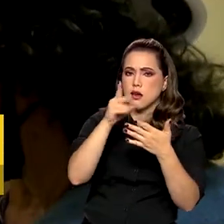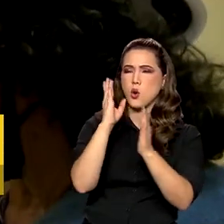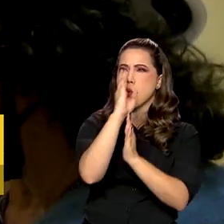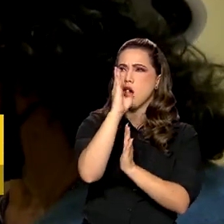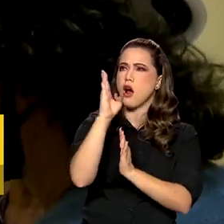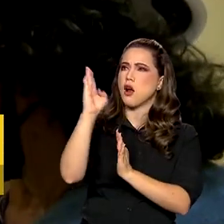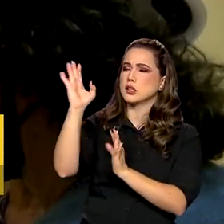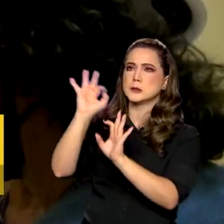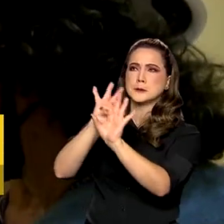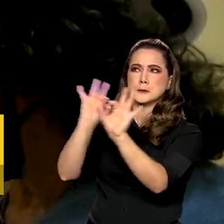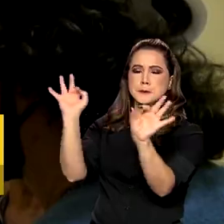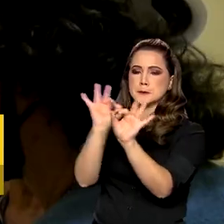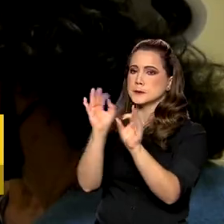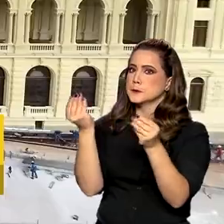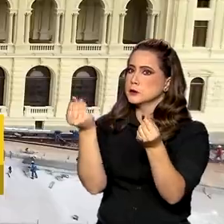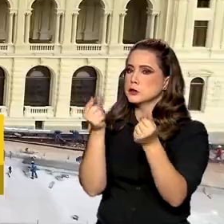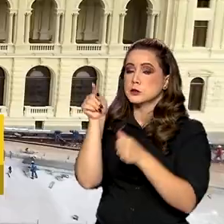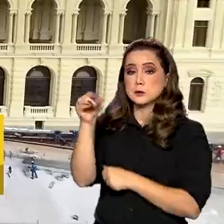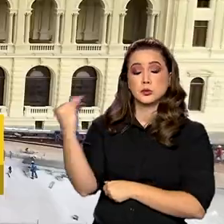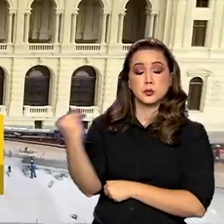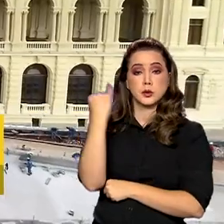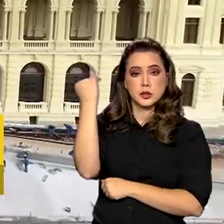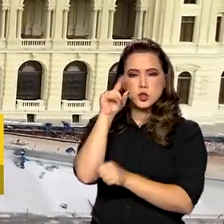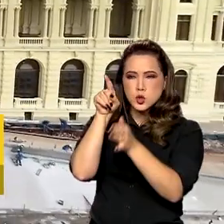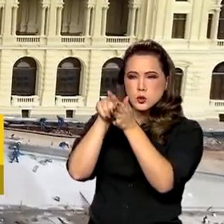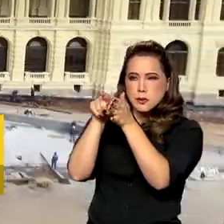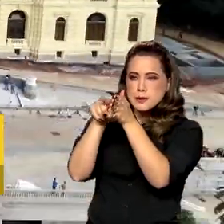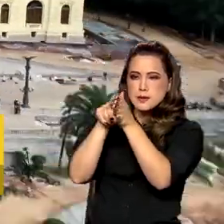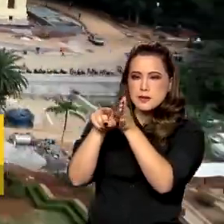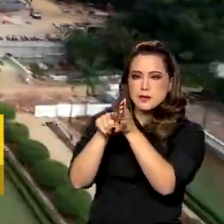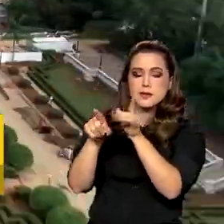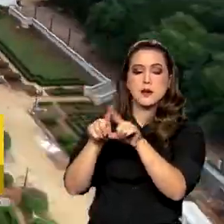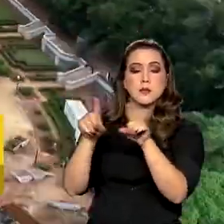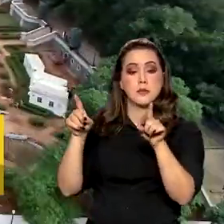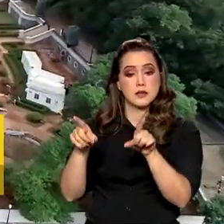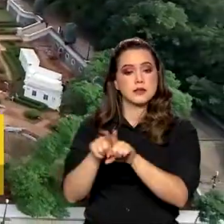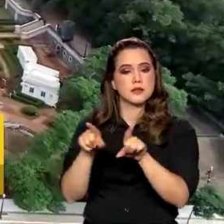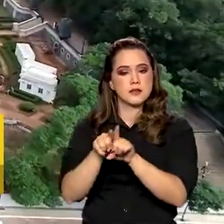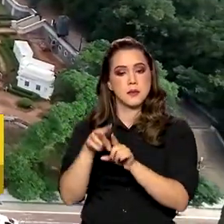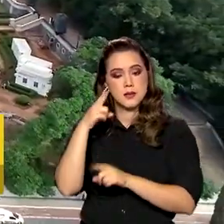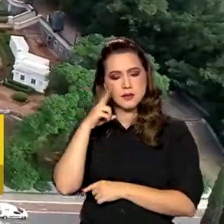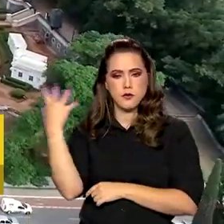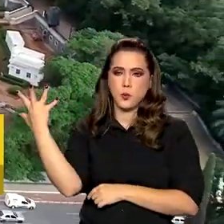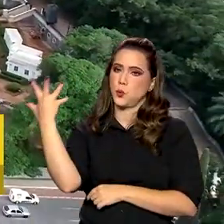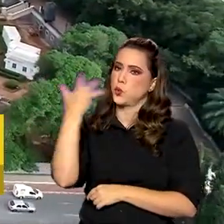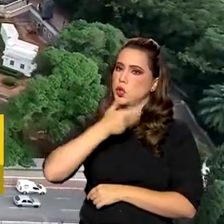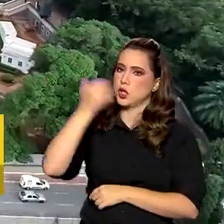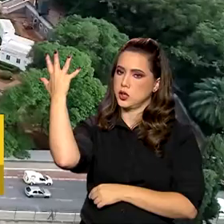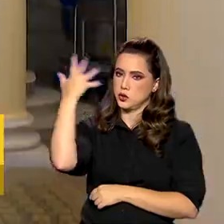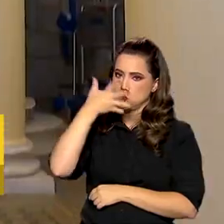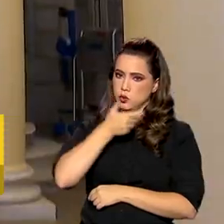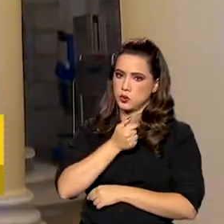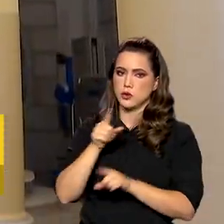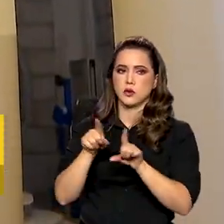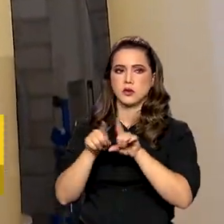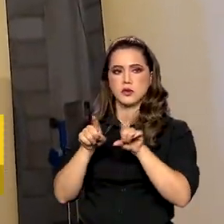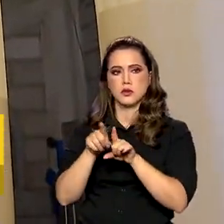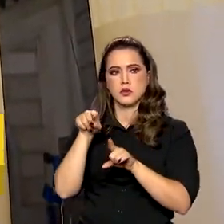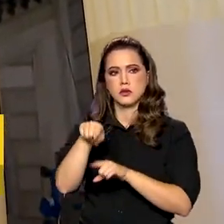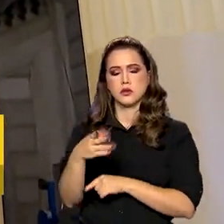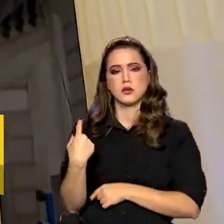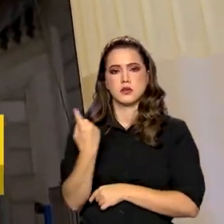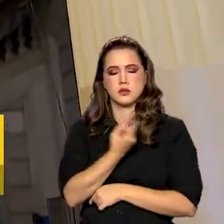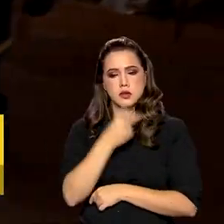ele guarda itens de pesquisa, mas ao mesmo tempo ele é um museu que encanta pela beleza, né? Além desses